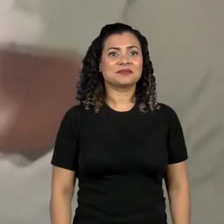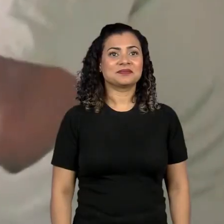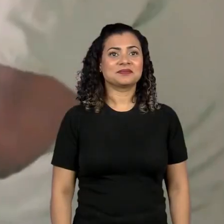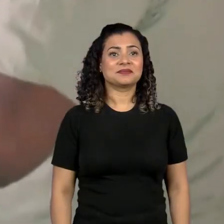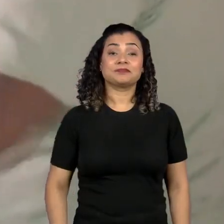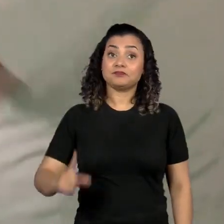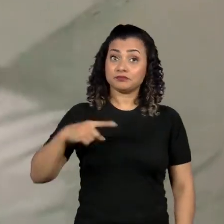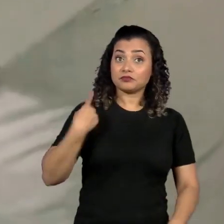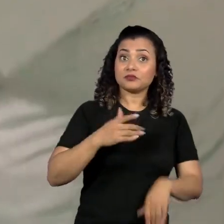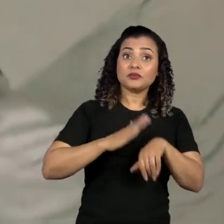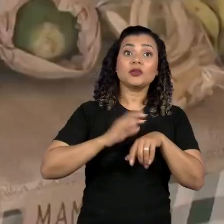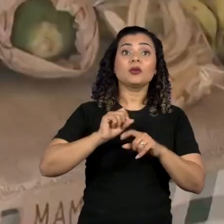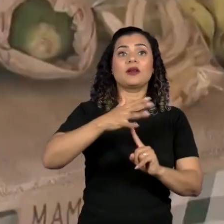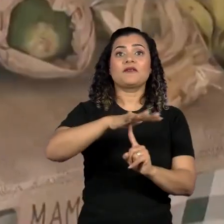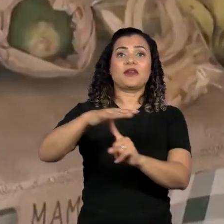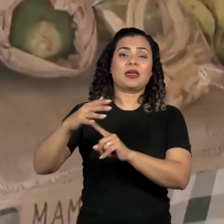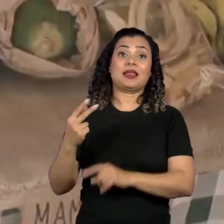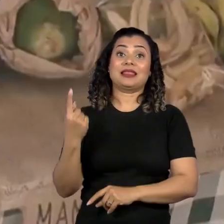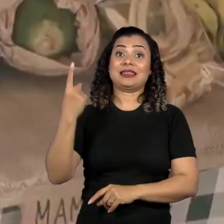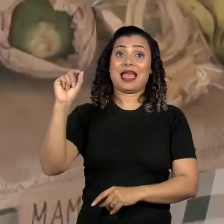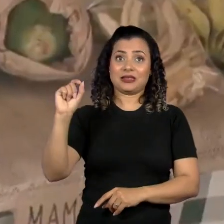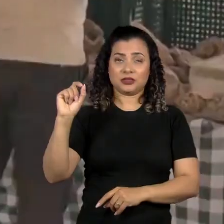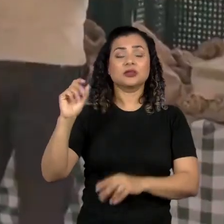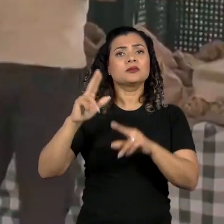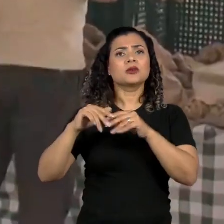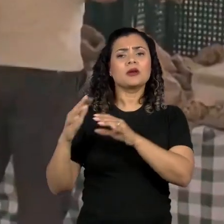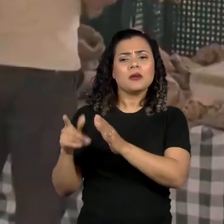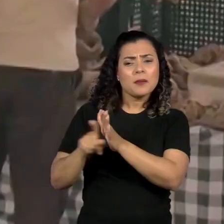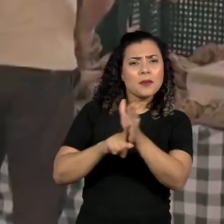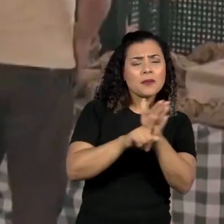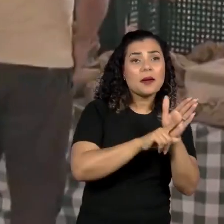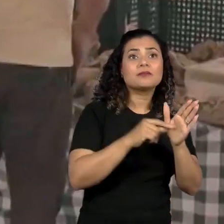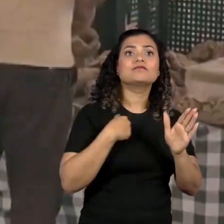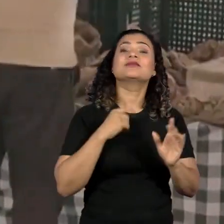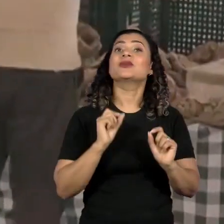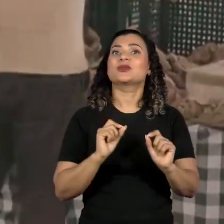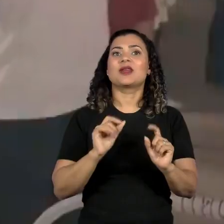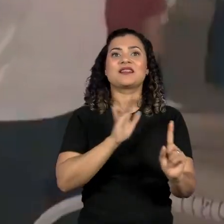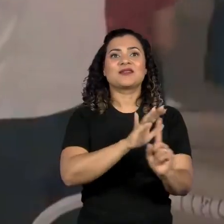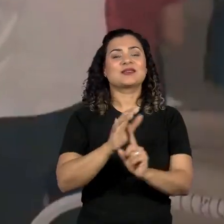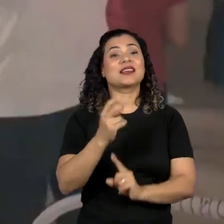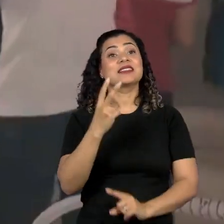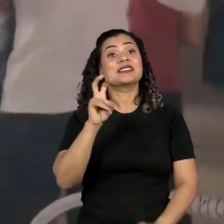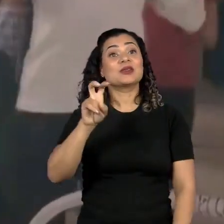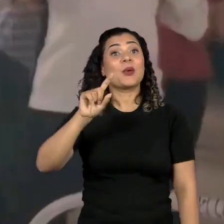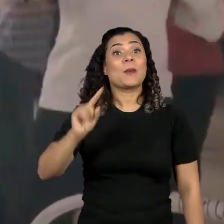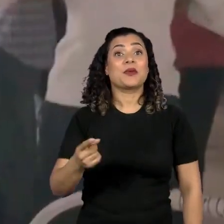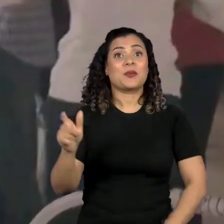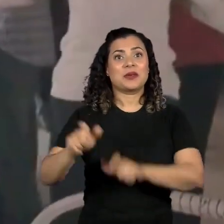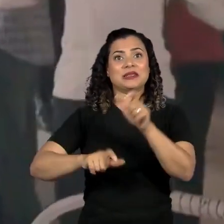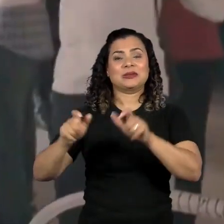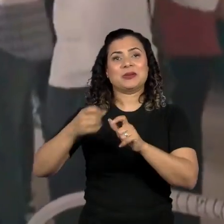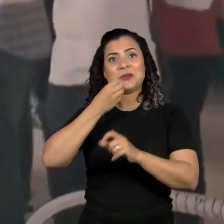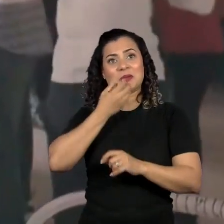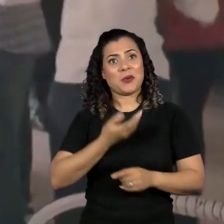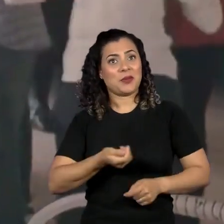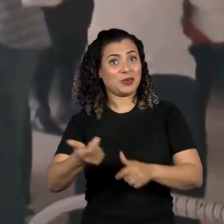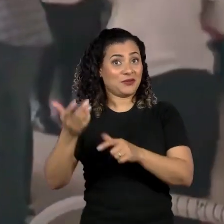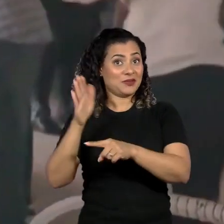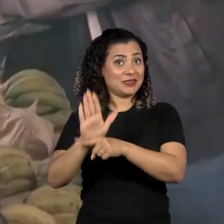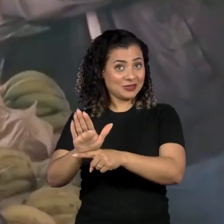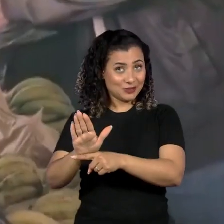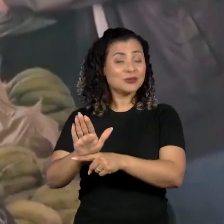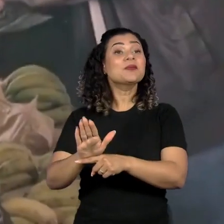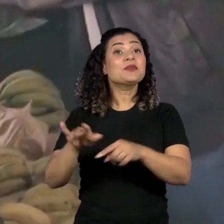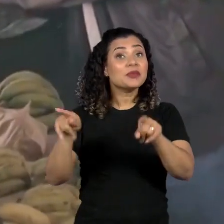Nós realizamos 10 feiras e ao todo dessas feiras nós conseguimos impactar cerca de 5 mil pessoas. Isso falando do público geral,